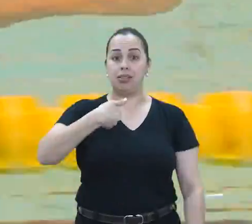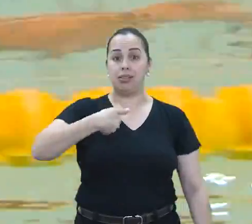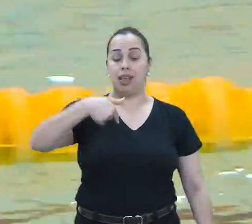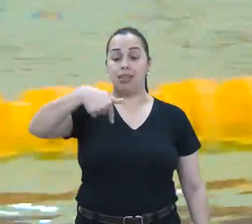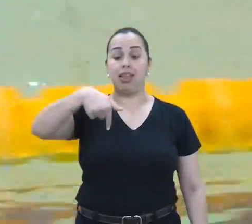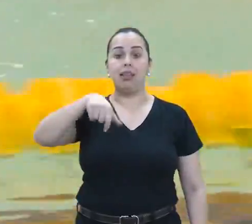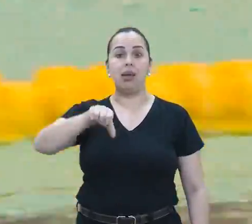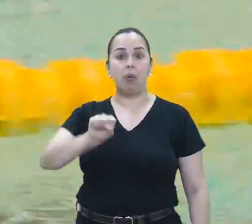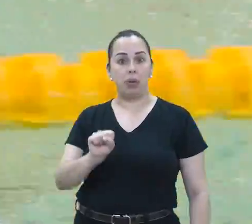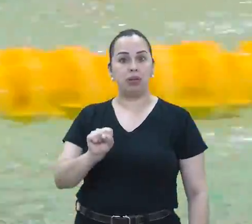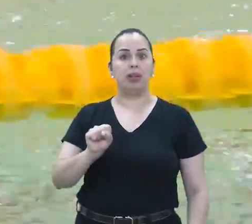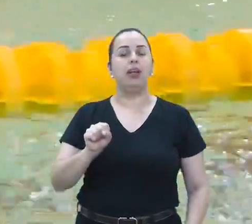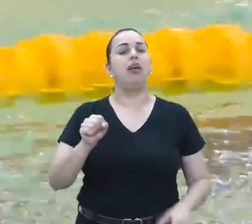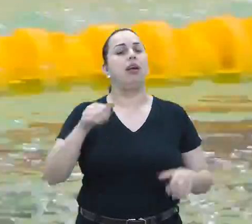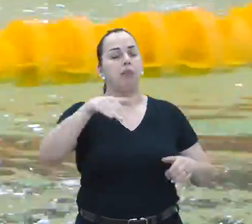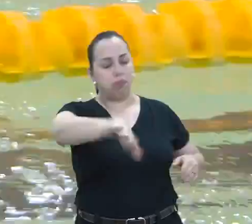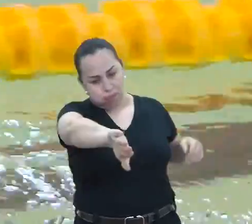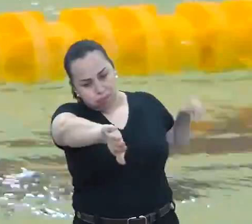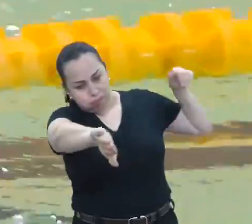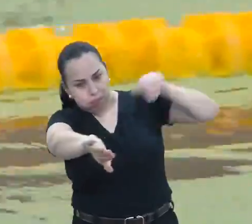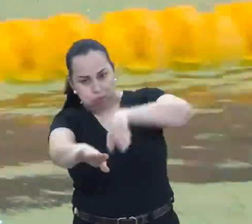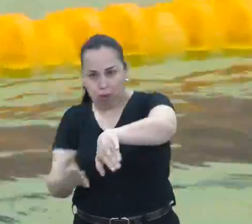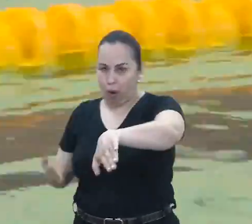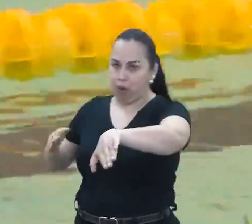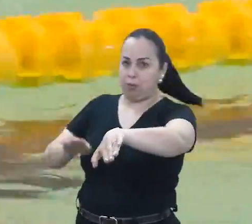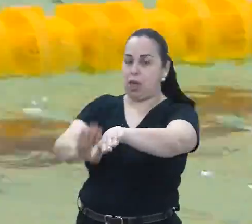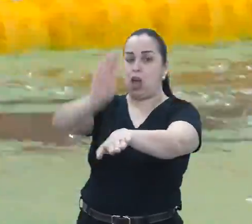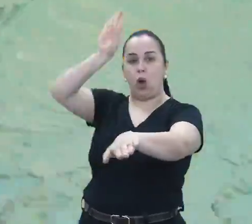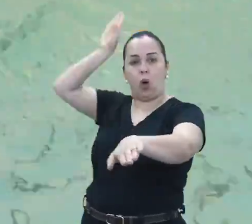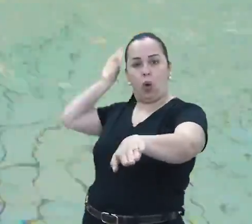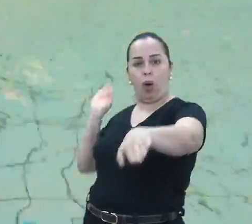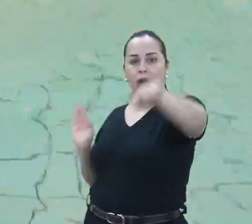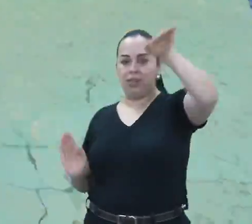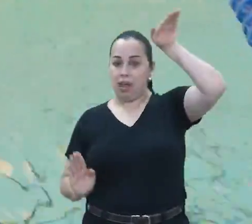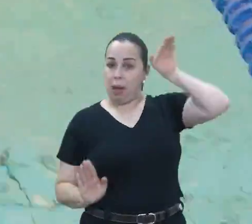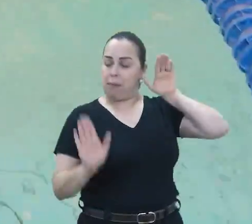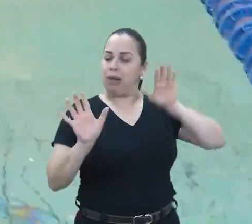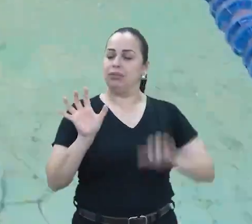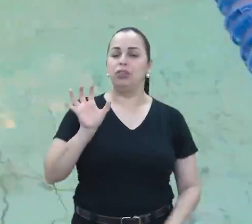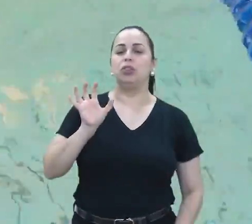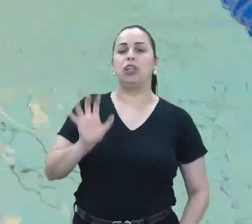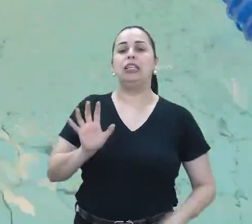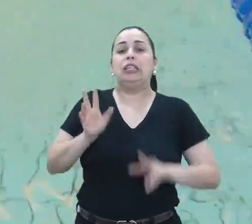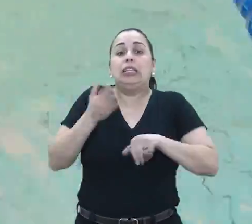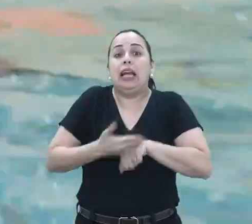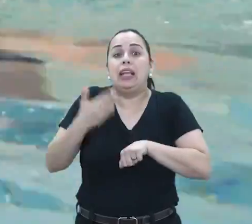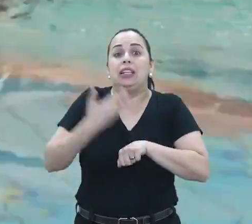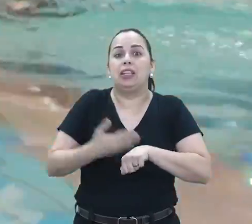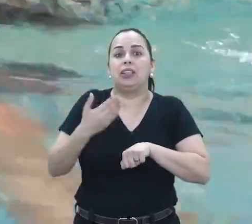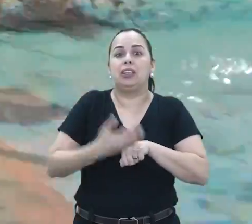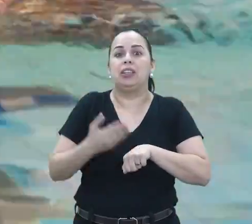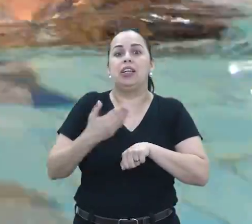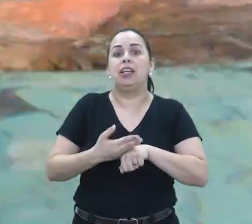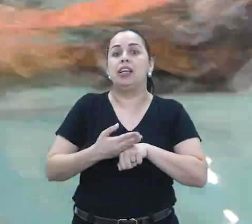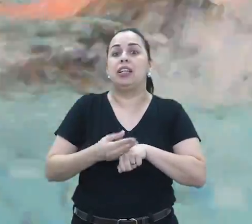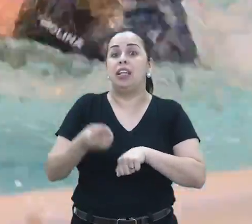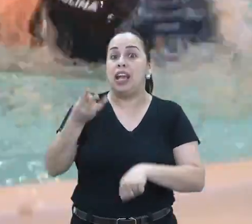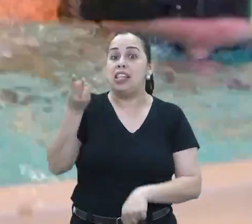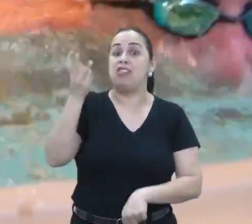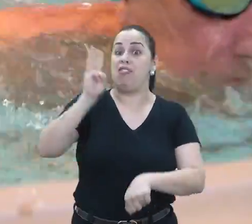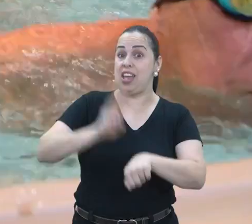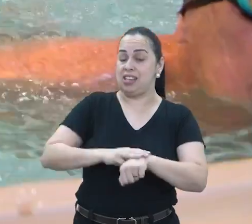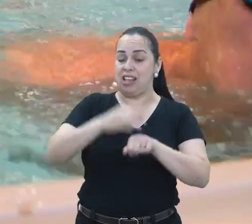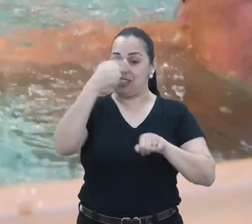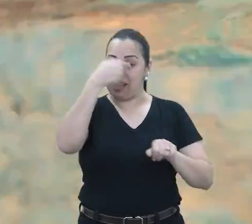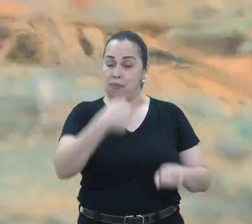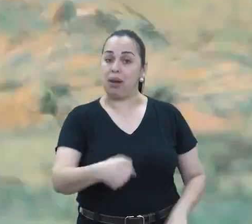Aos 78 anos, é especialista nas categorias crawl e costas. E para não perder a forma, treina pelo menos 3